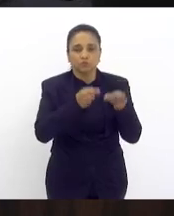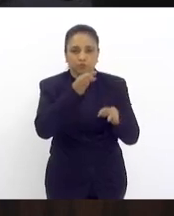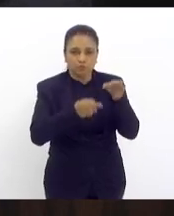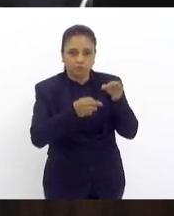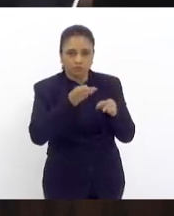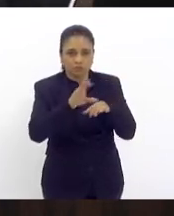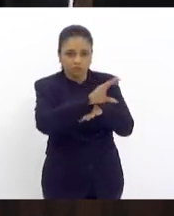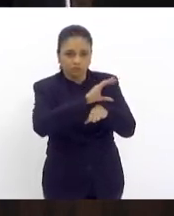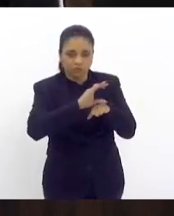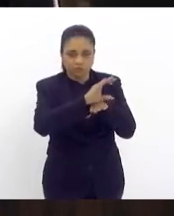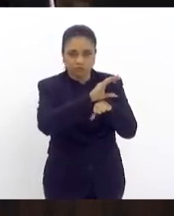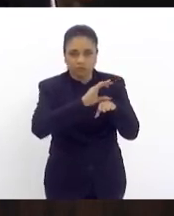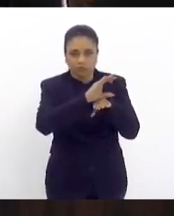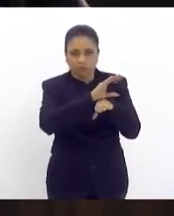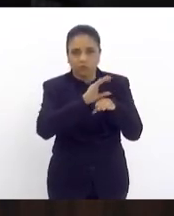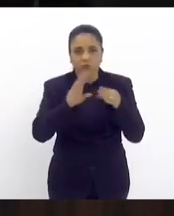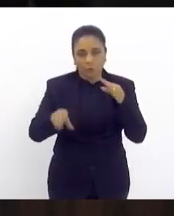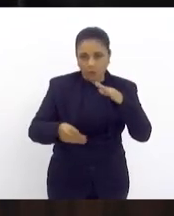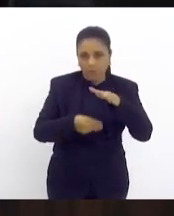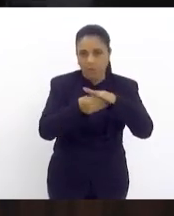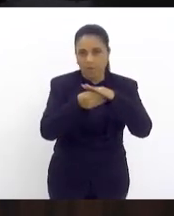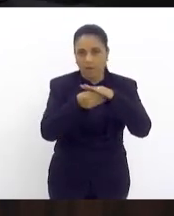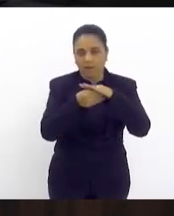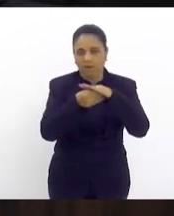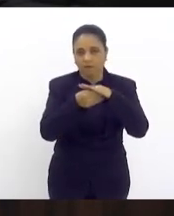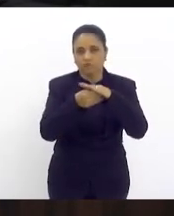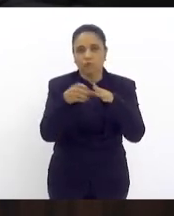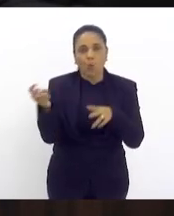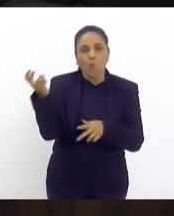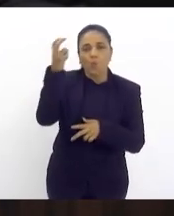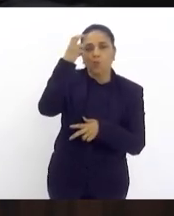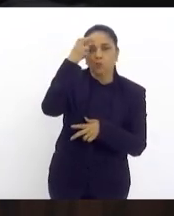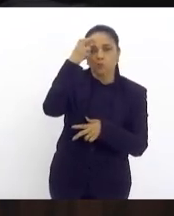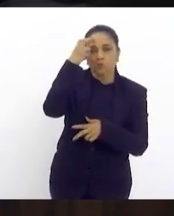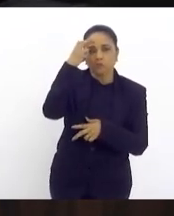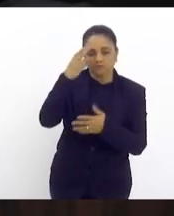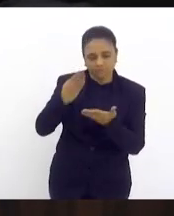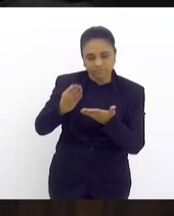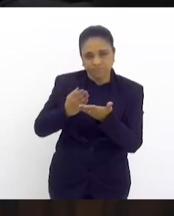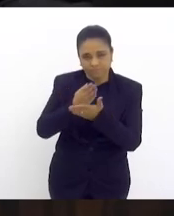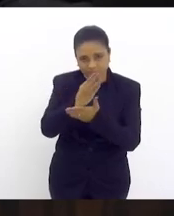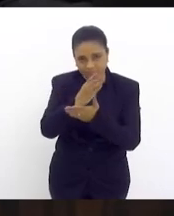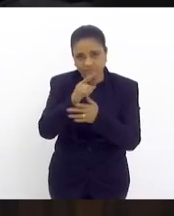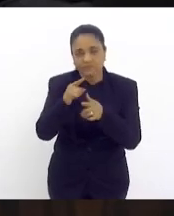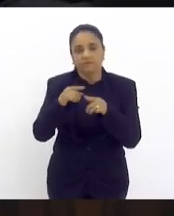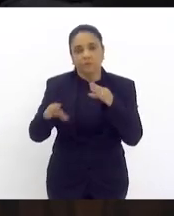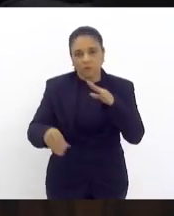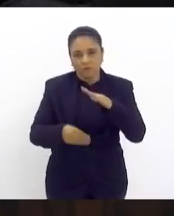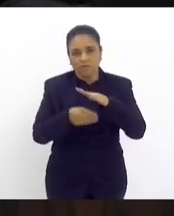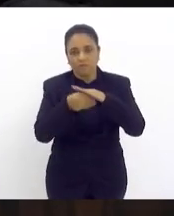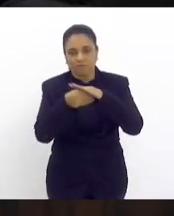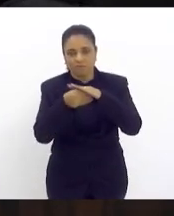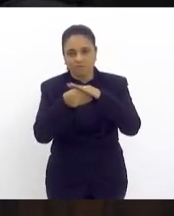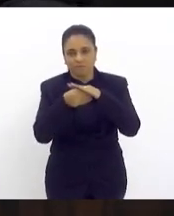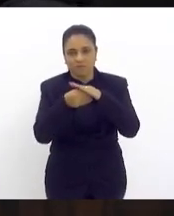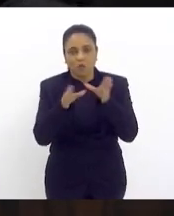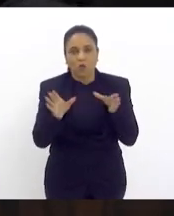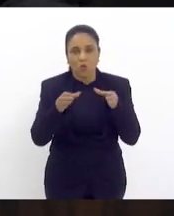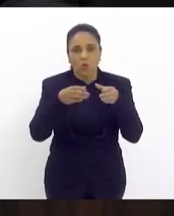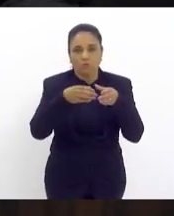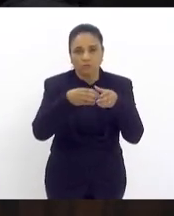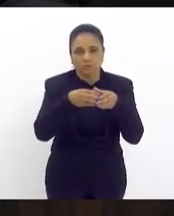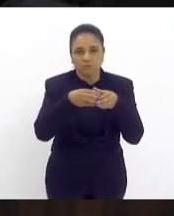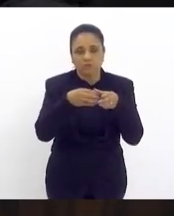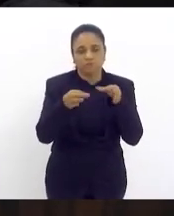constitucionalidade com emendas de Cultura favorável com emendas da comissão de